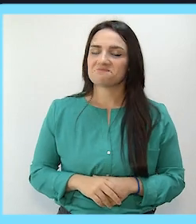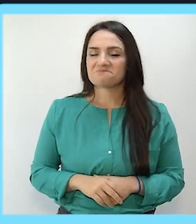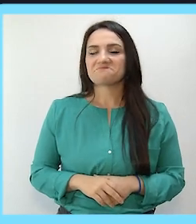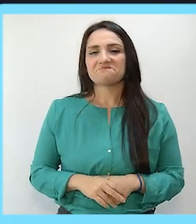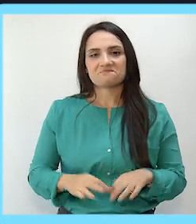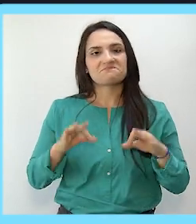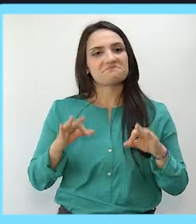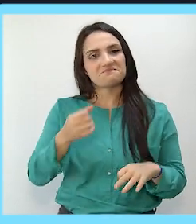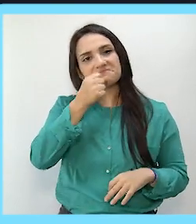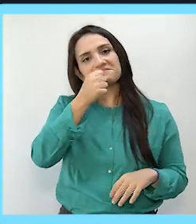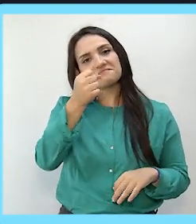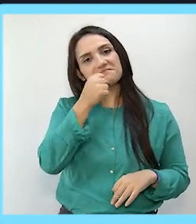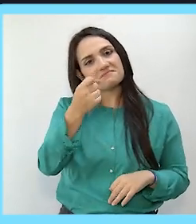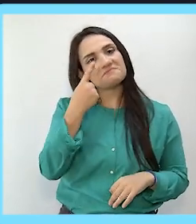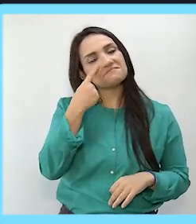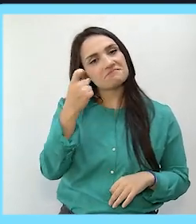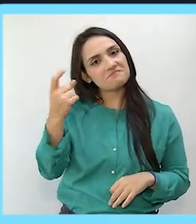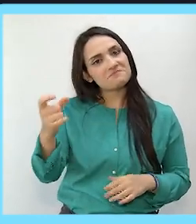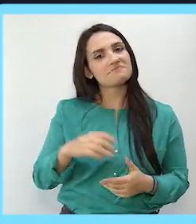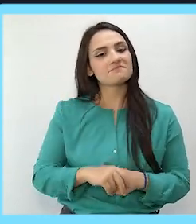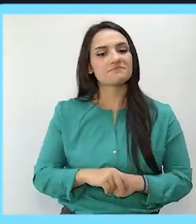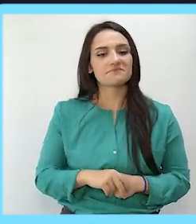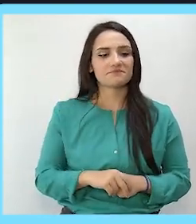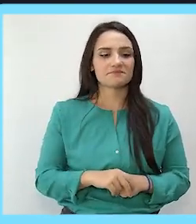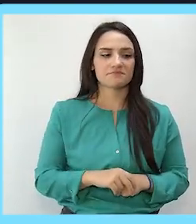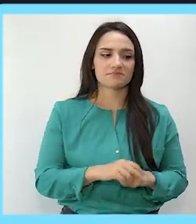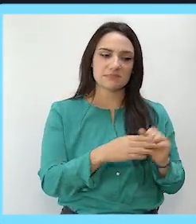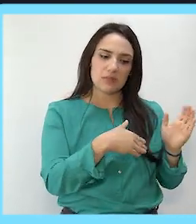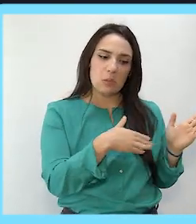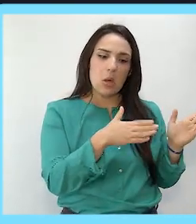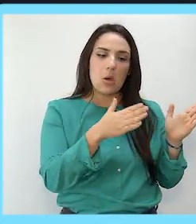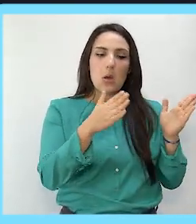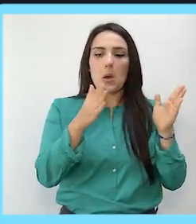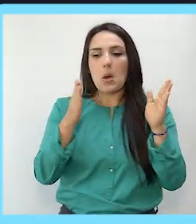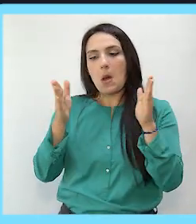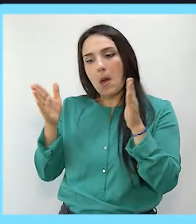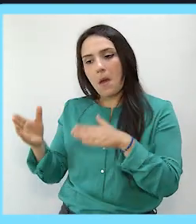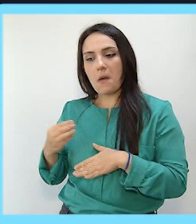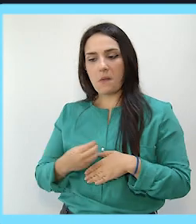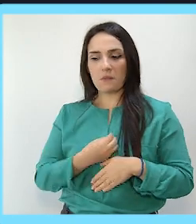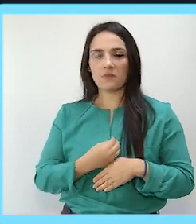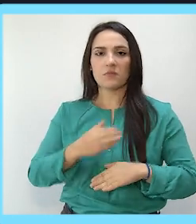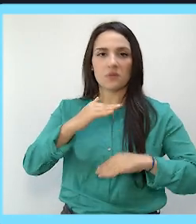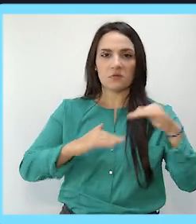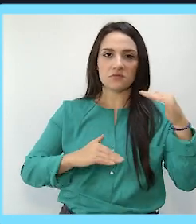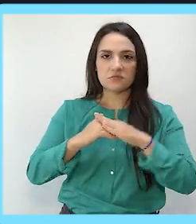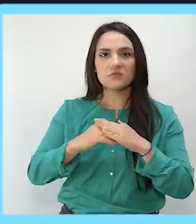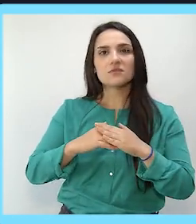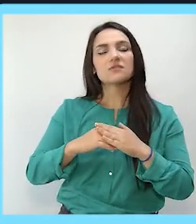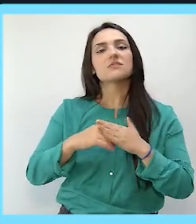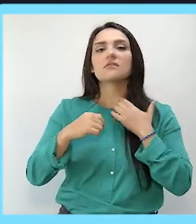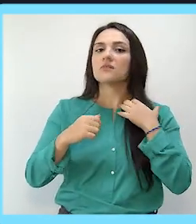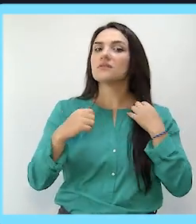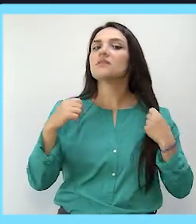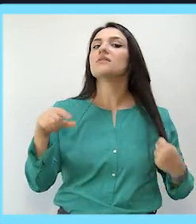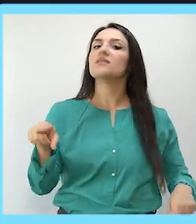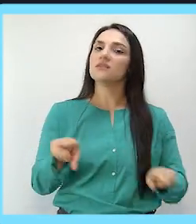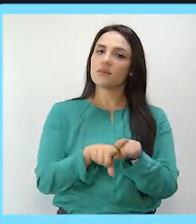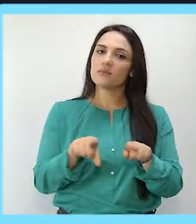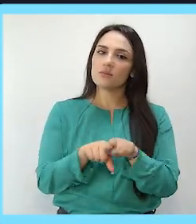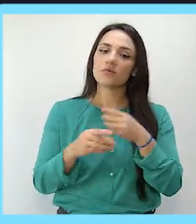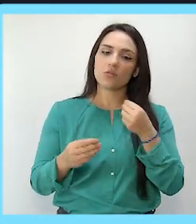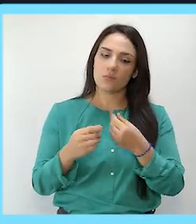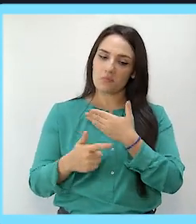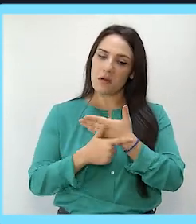Vocês viram, né? Que entrevista interessante, né? Da trajetória intelectual, depoimento pessoal, papel da família, né? Da